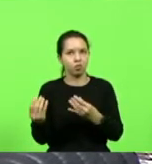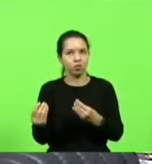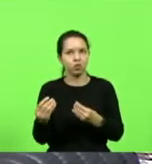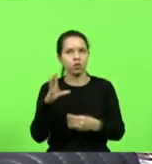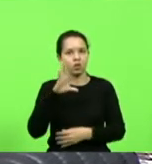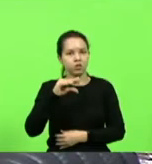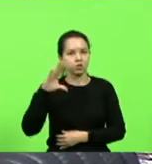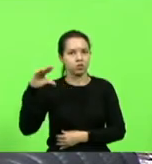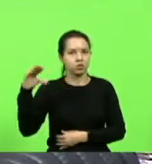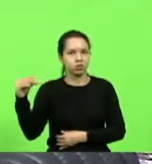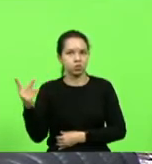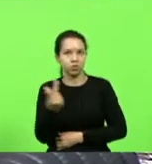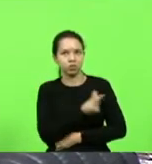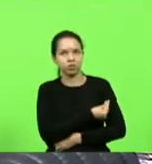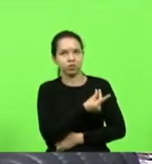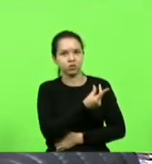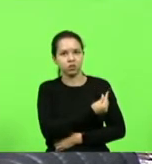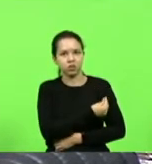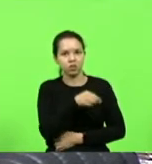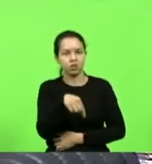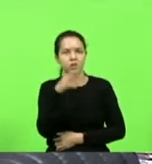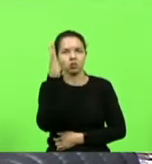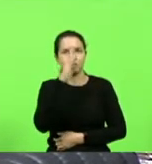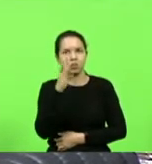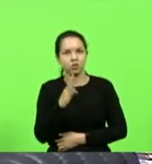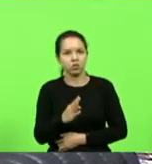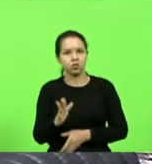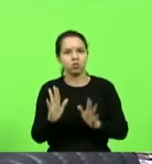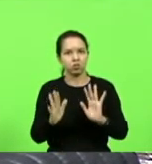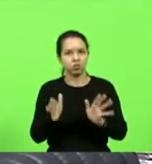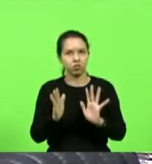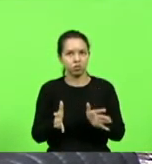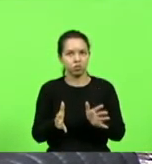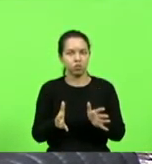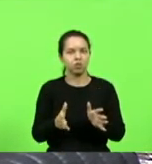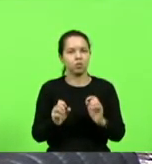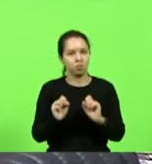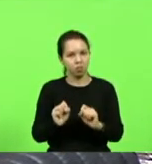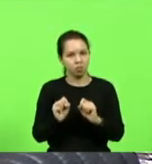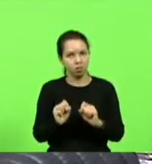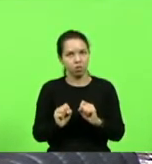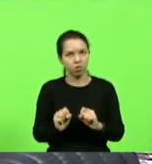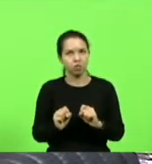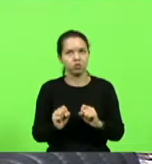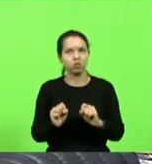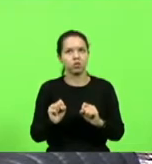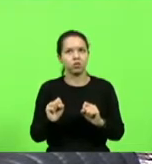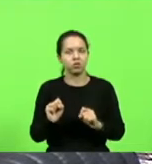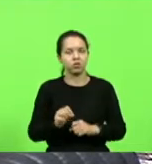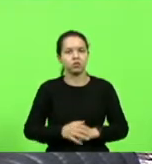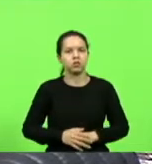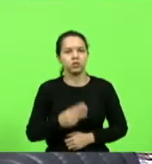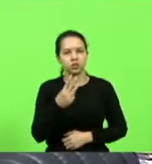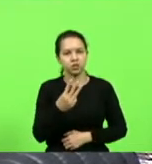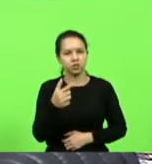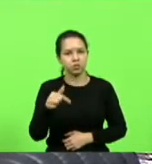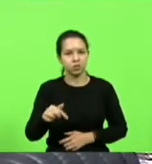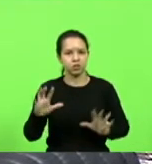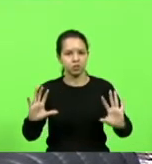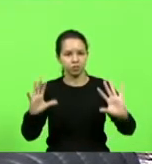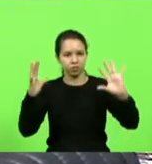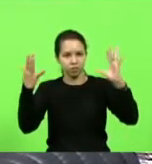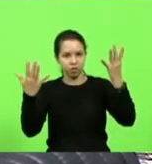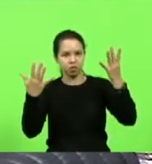adultos vacinados no país e nada impede a realização da 37ª Oktoberfest. Então,